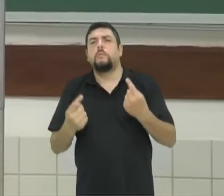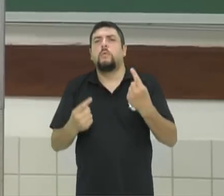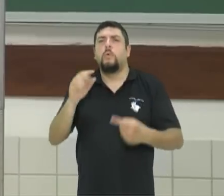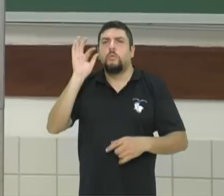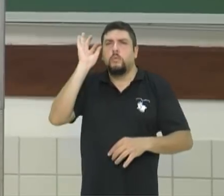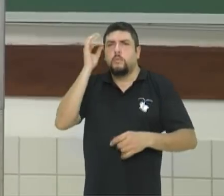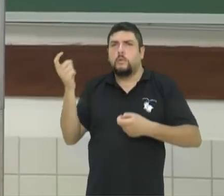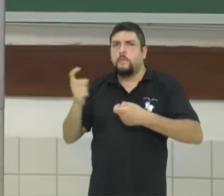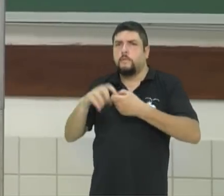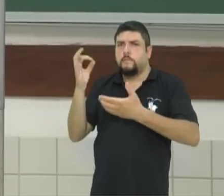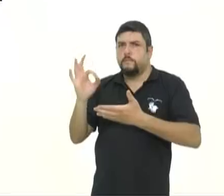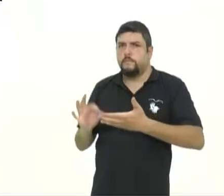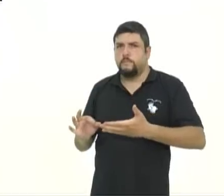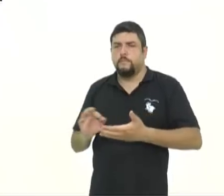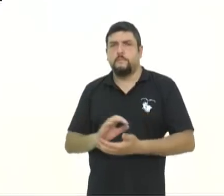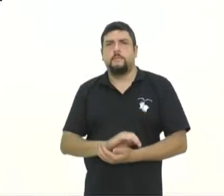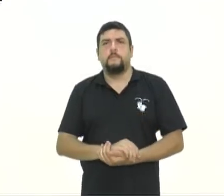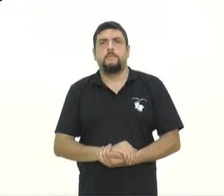para verificar como ficou.